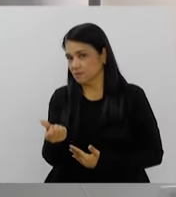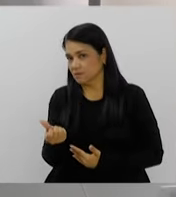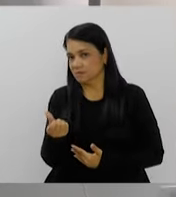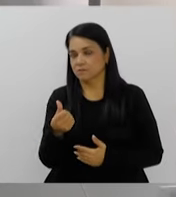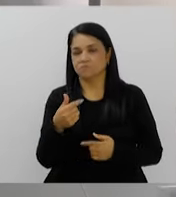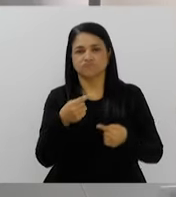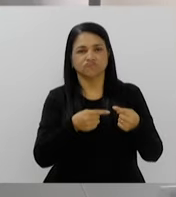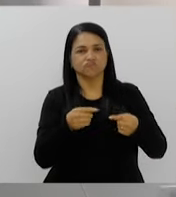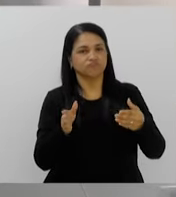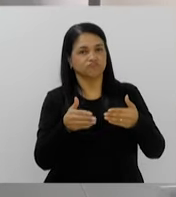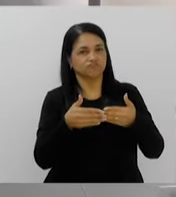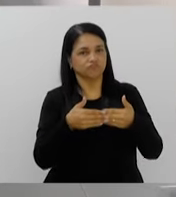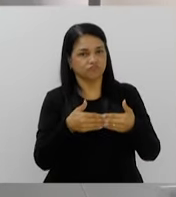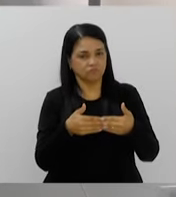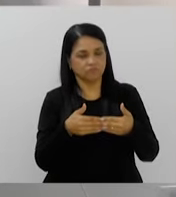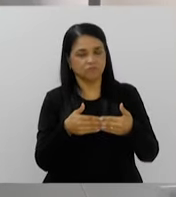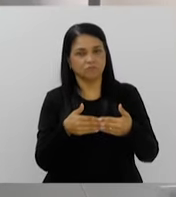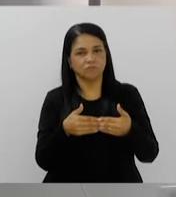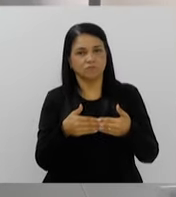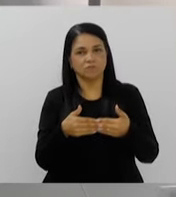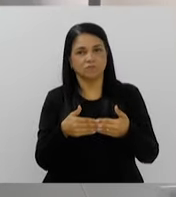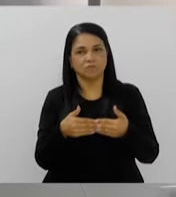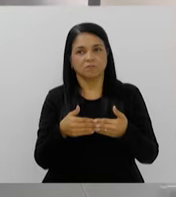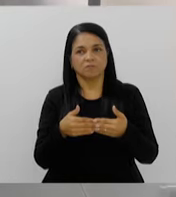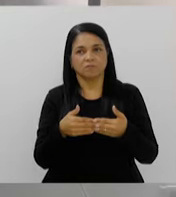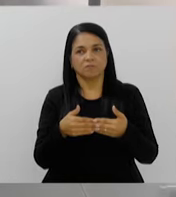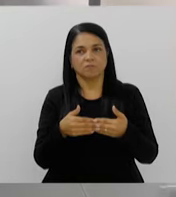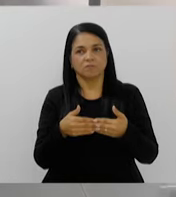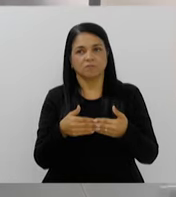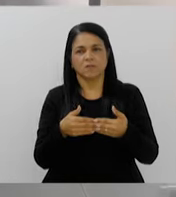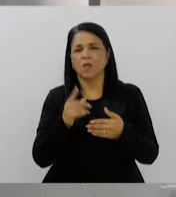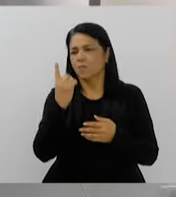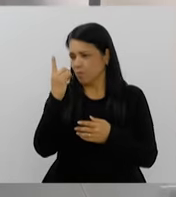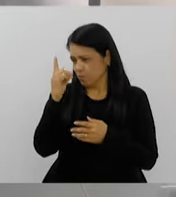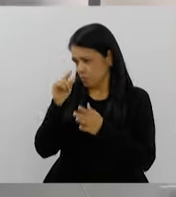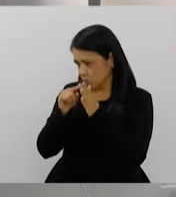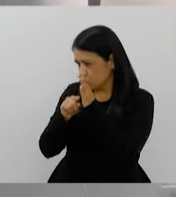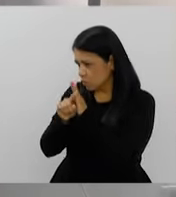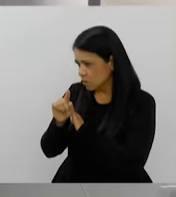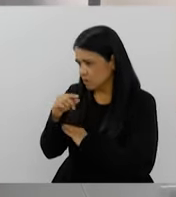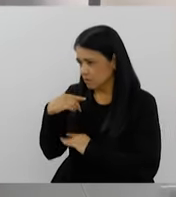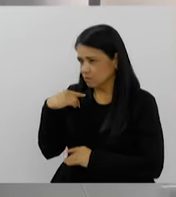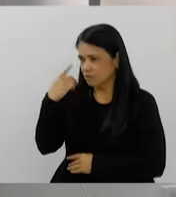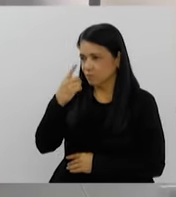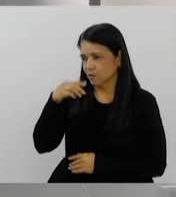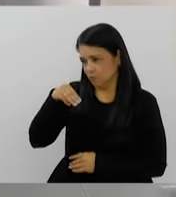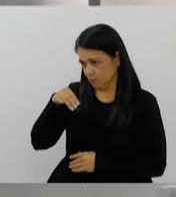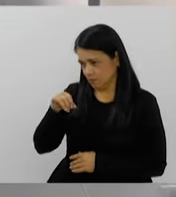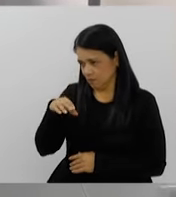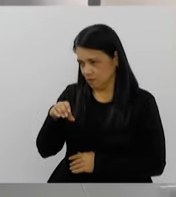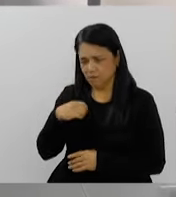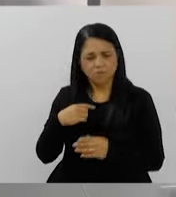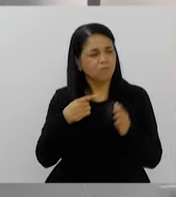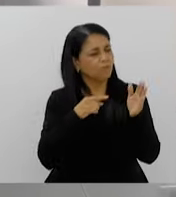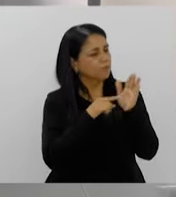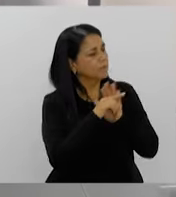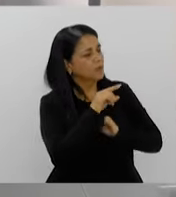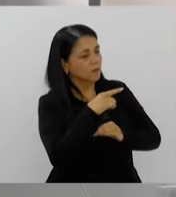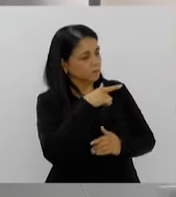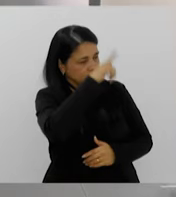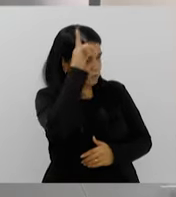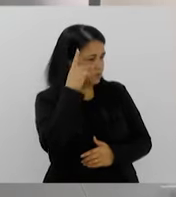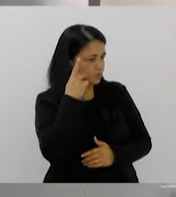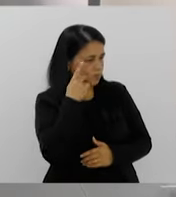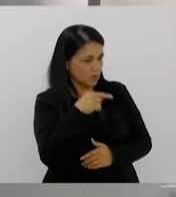havendo quem queira discutir, encerrada a discussão. Em votação. Só uma pergunta para o Luiz Paulo. Por que ele põe nome